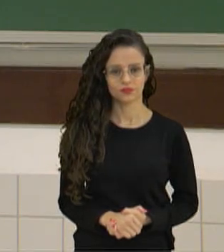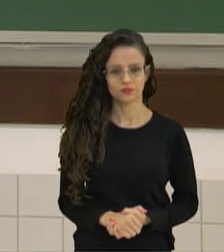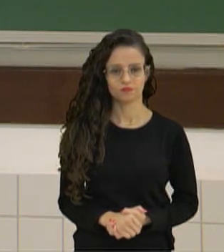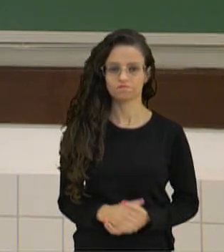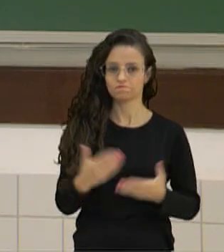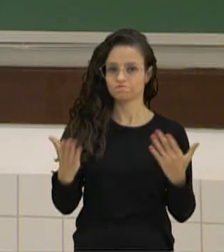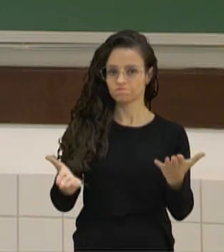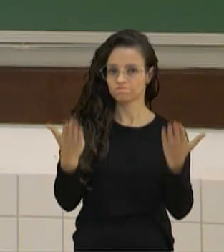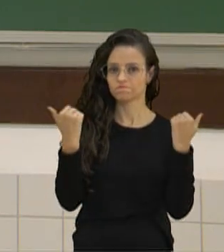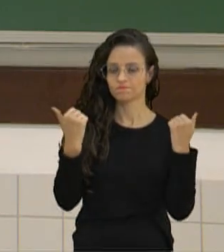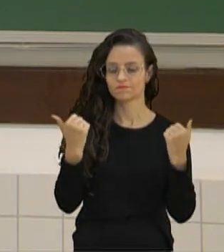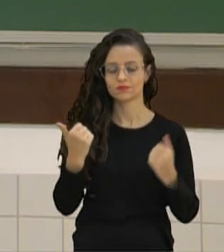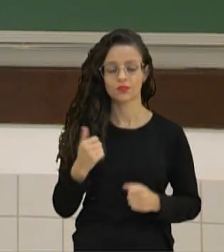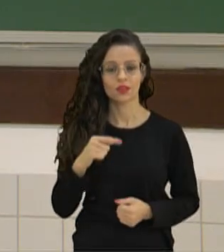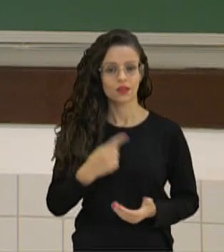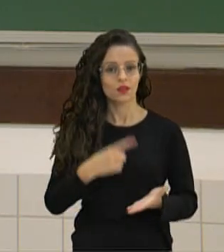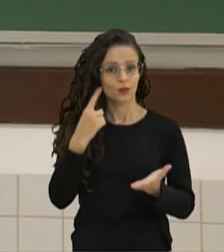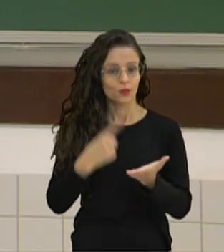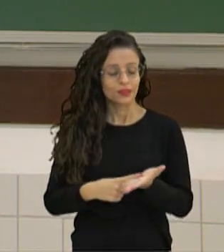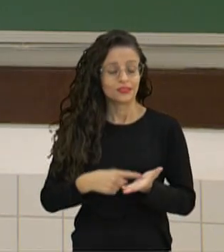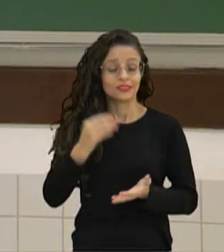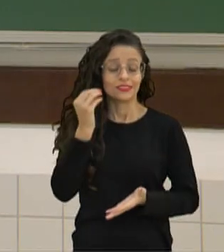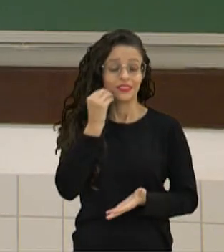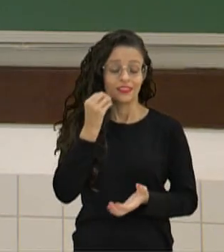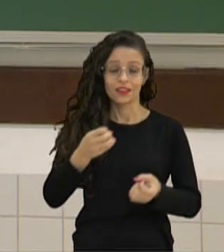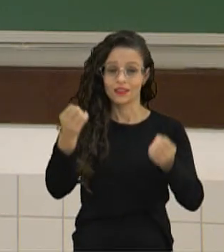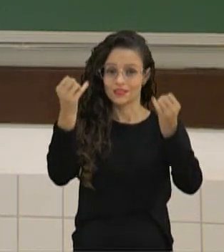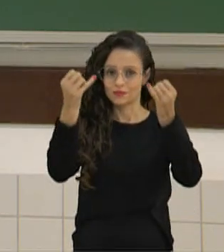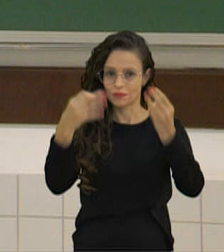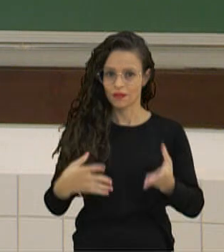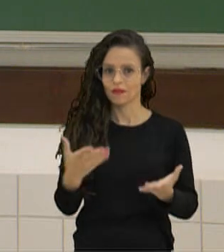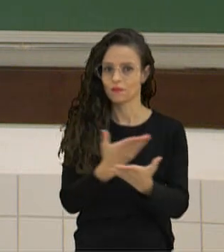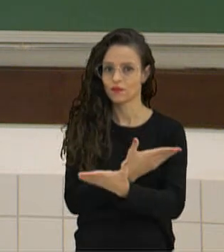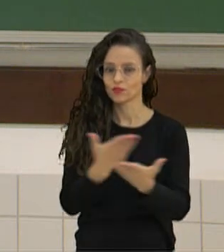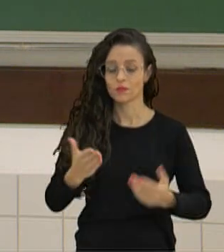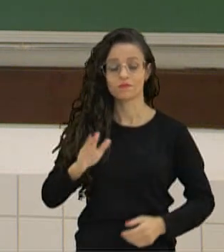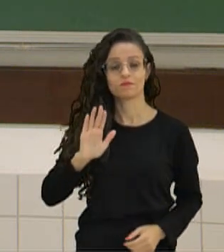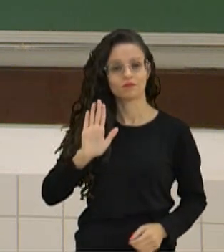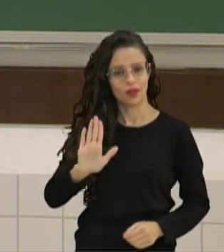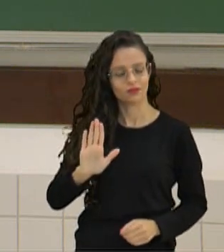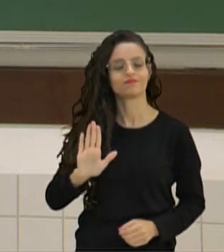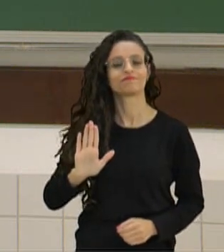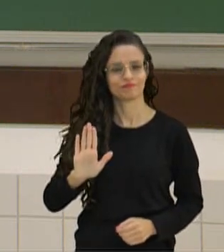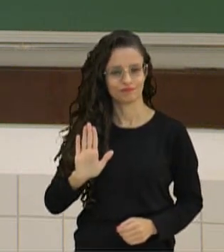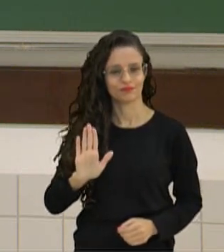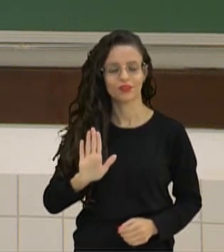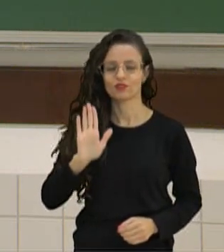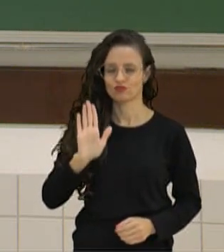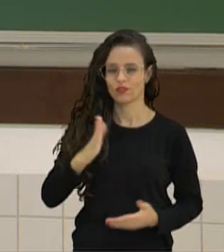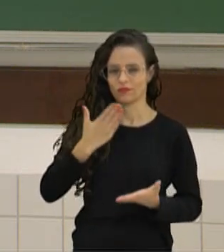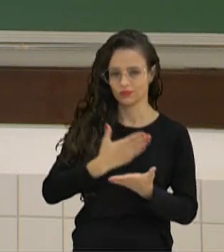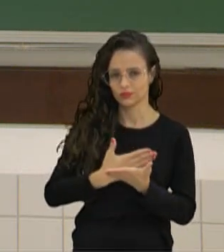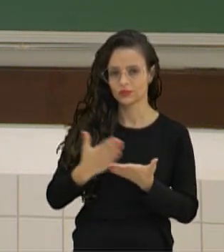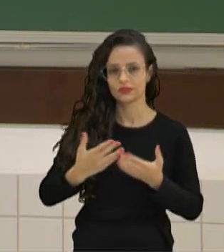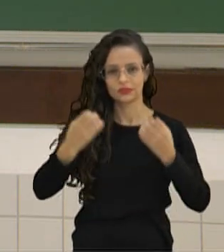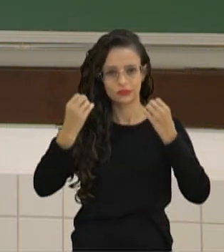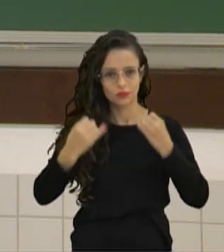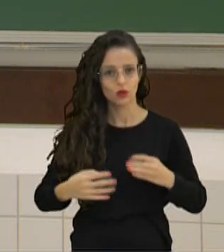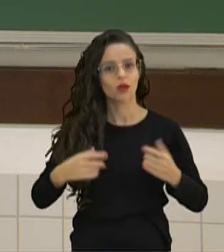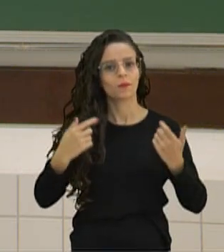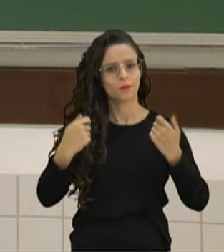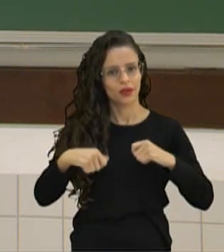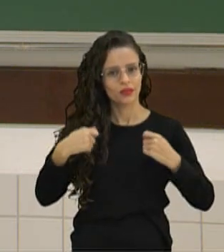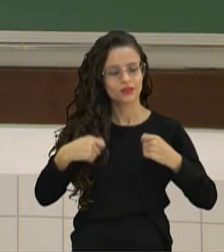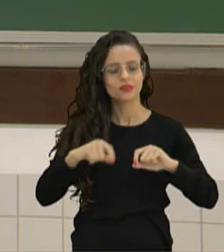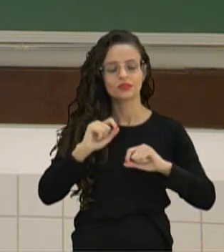Vamos lá, pessoal. Me comprometo a tentar explicar isso para vocês. Só que, como eu falei já no início, talvez a gente